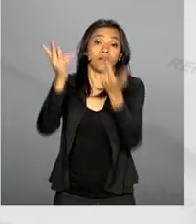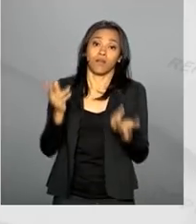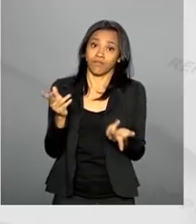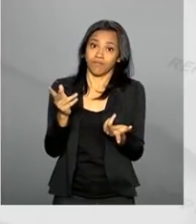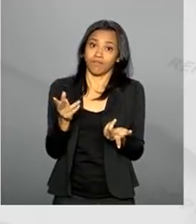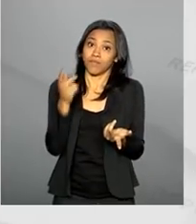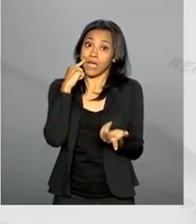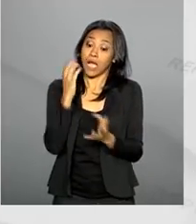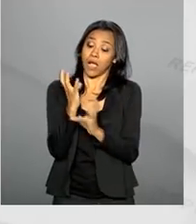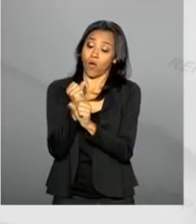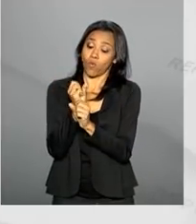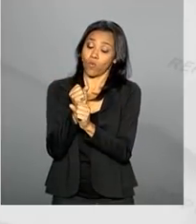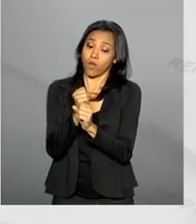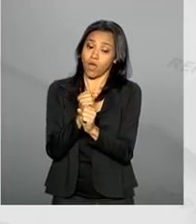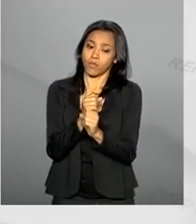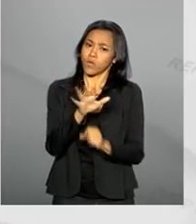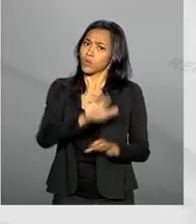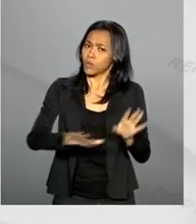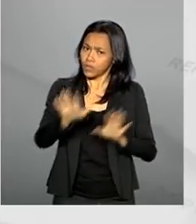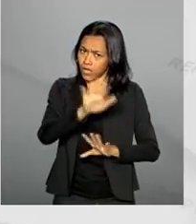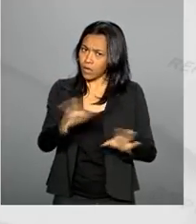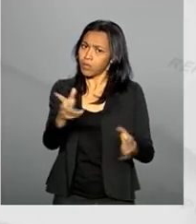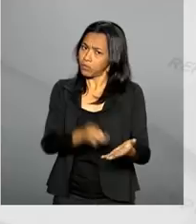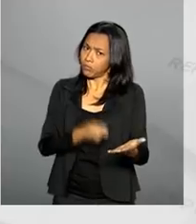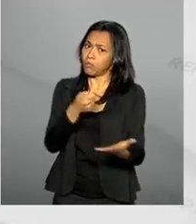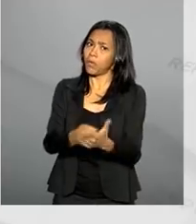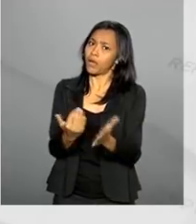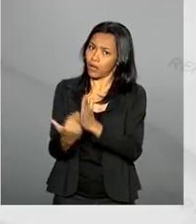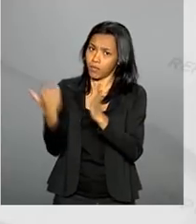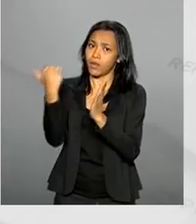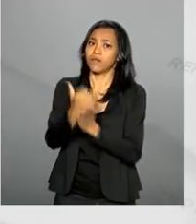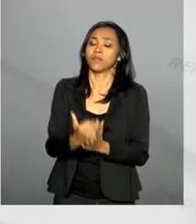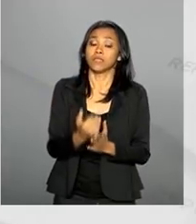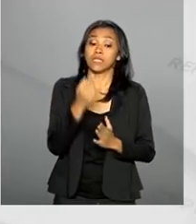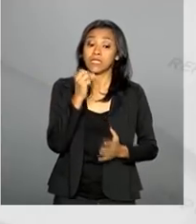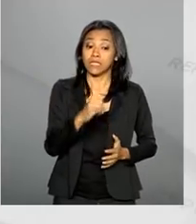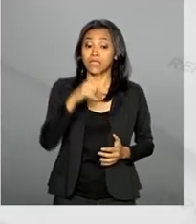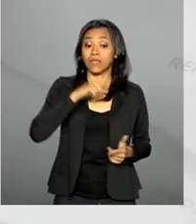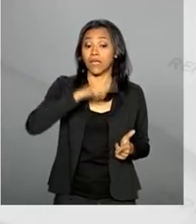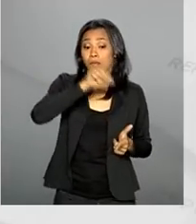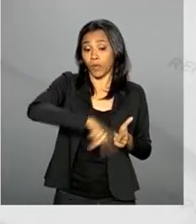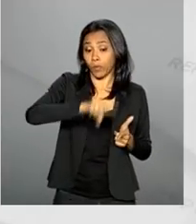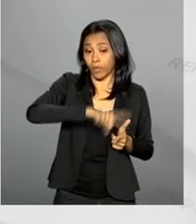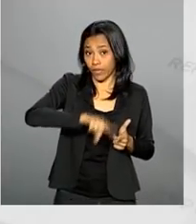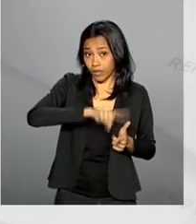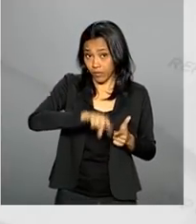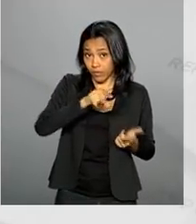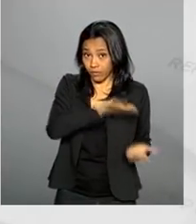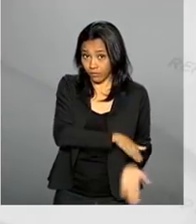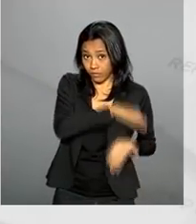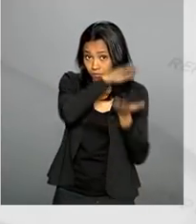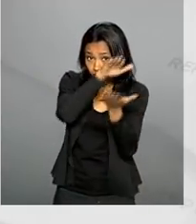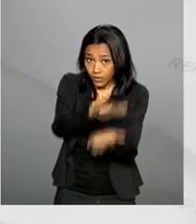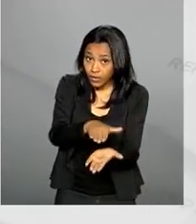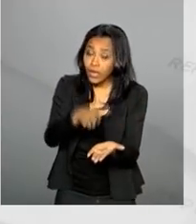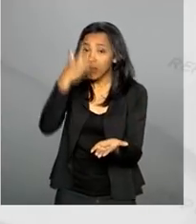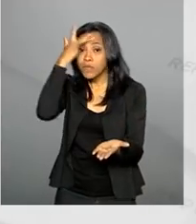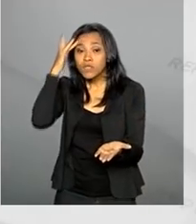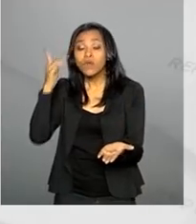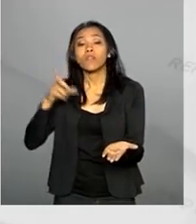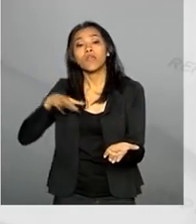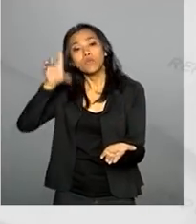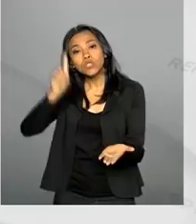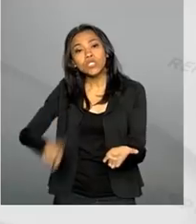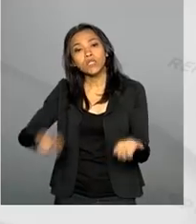compra e cuidado para não pagar mais do que o habitual E caso tenha problemas com a entrega dos produtos o consumidor tem